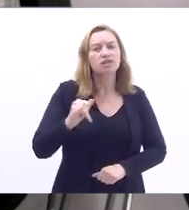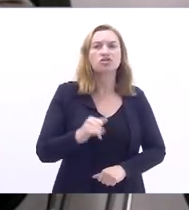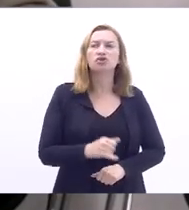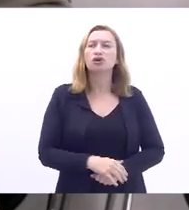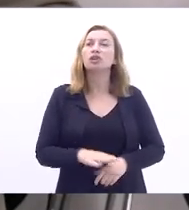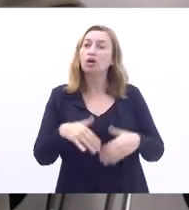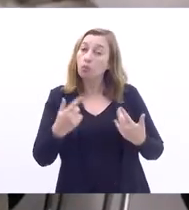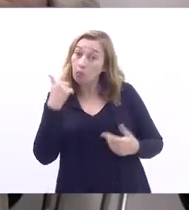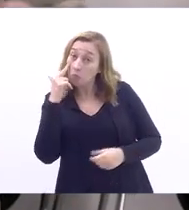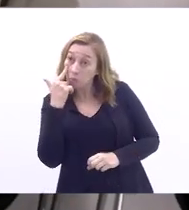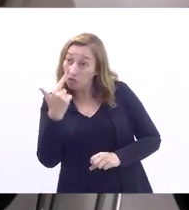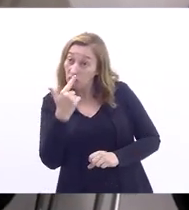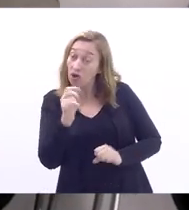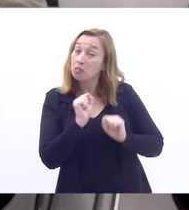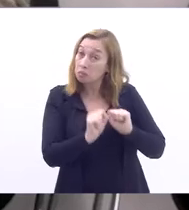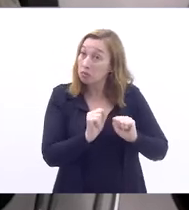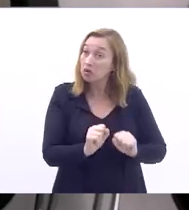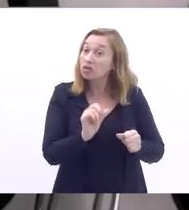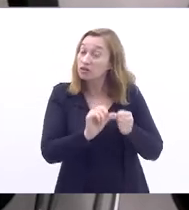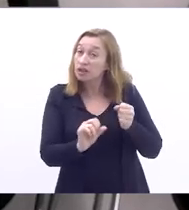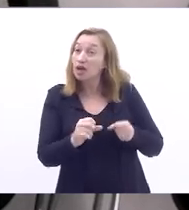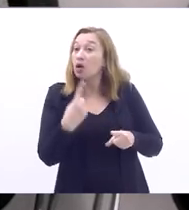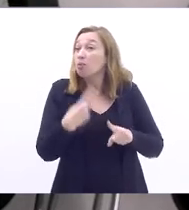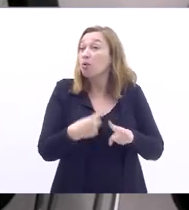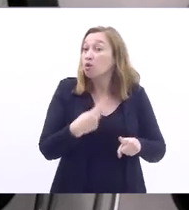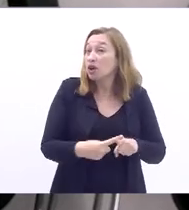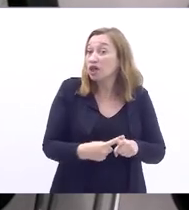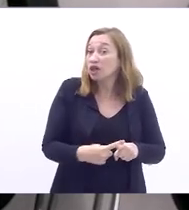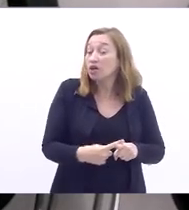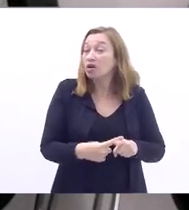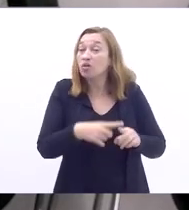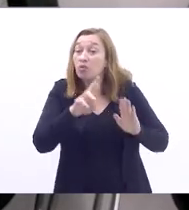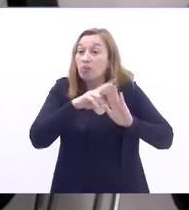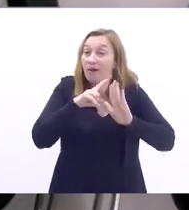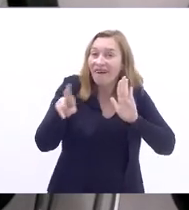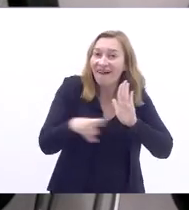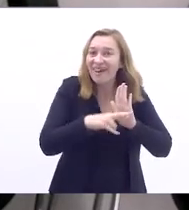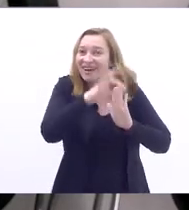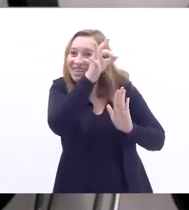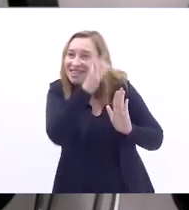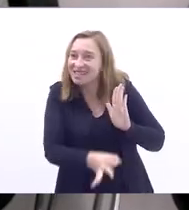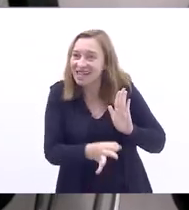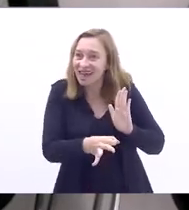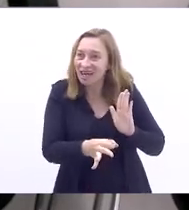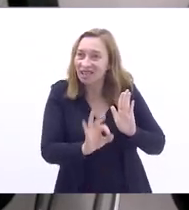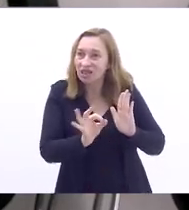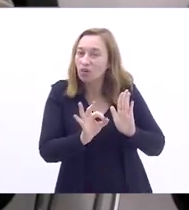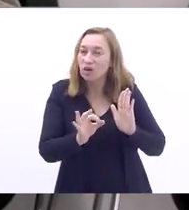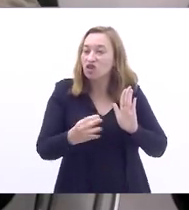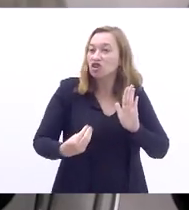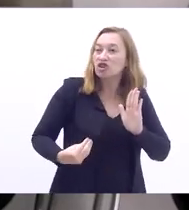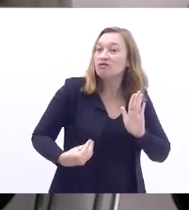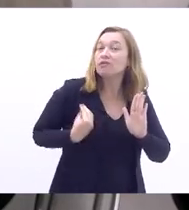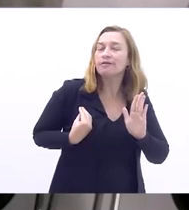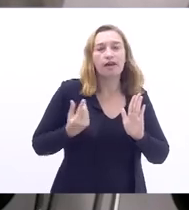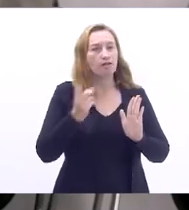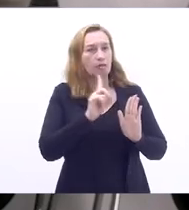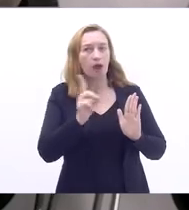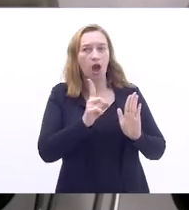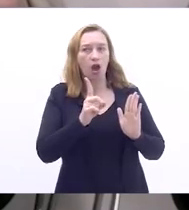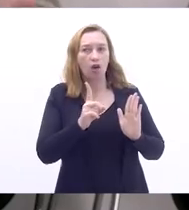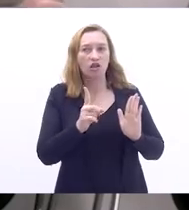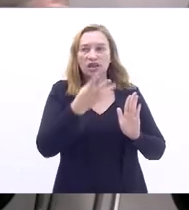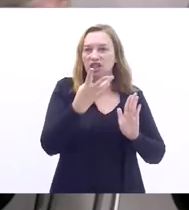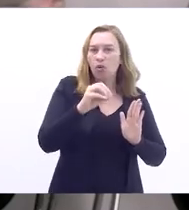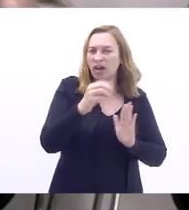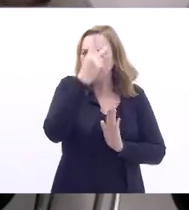eu pude ver o que foi feito porque o cloro é um cara é um quadro definido aí não é o fórum só de presença né se